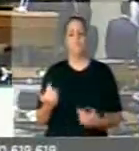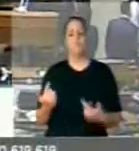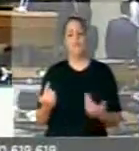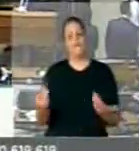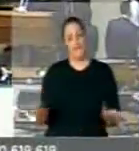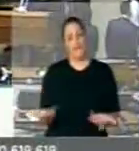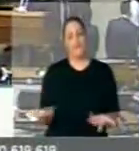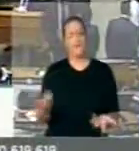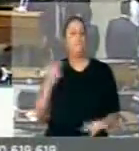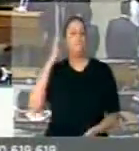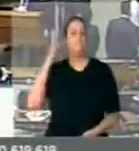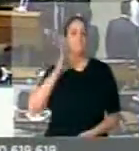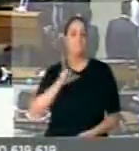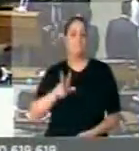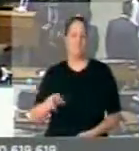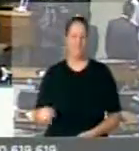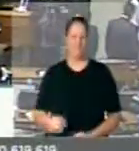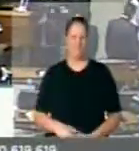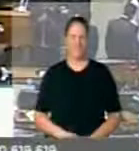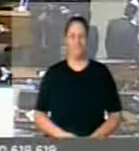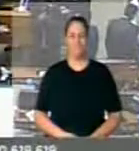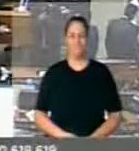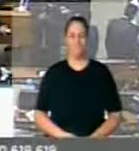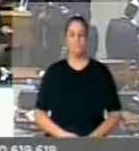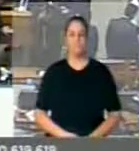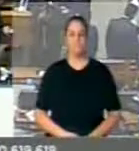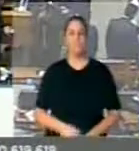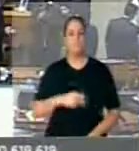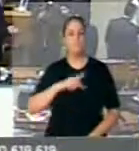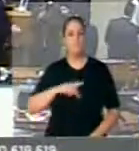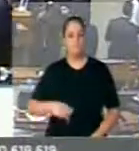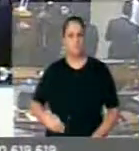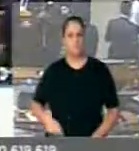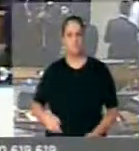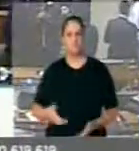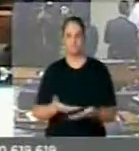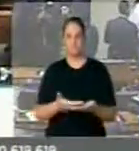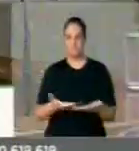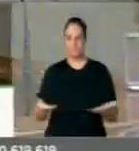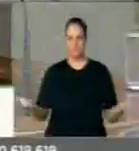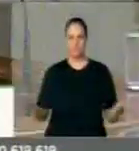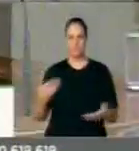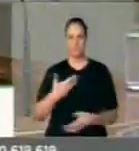Erundina, PSOL de São Paulo. Presidente, colegas parlamentares,